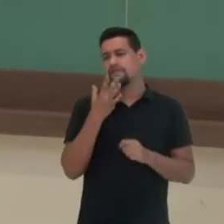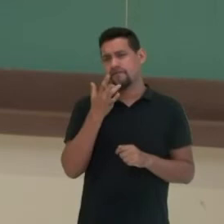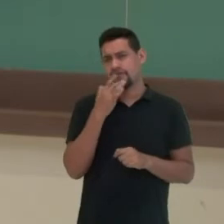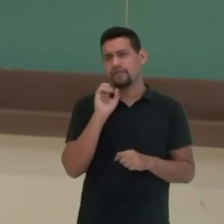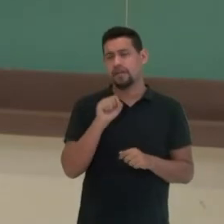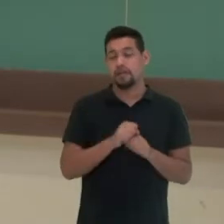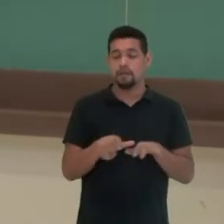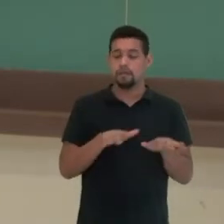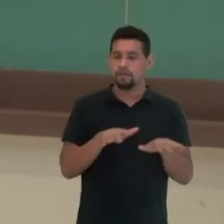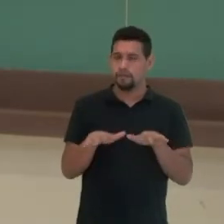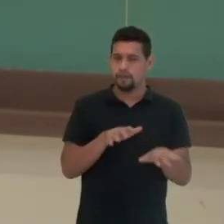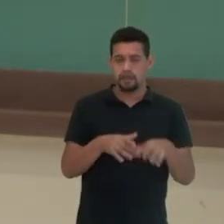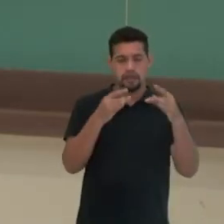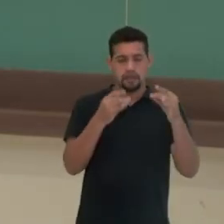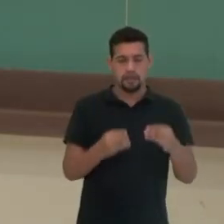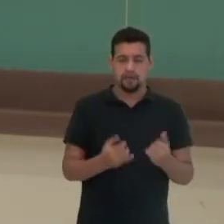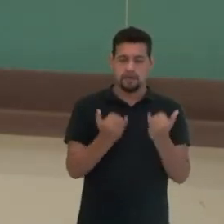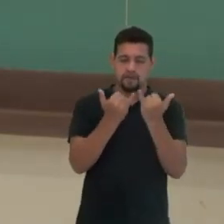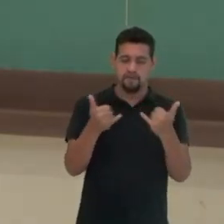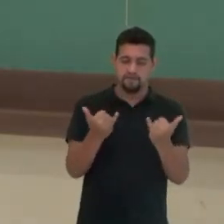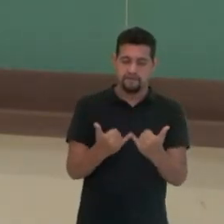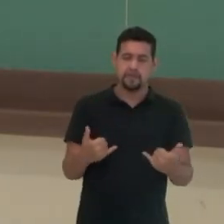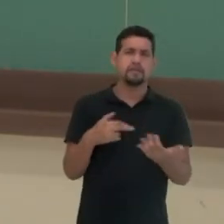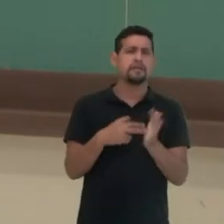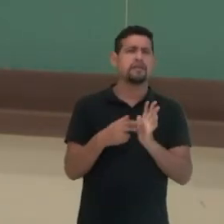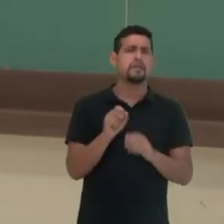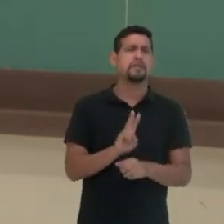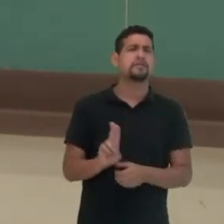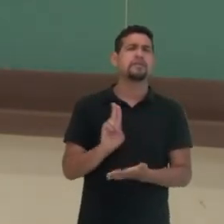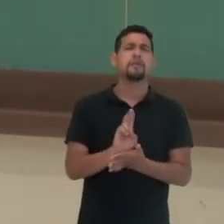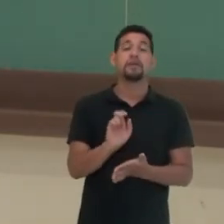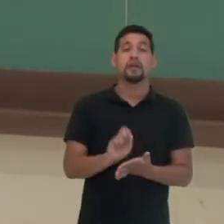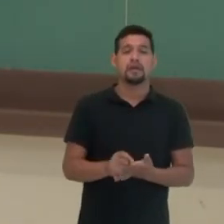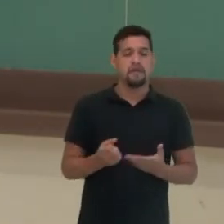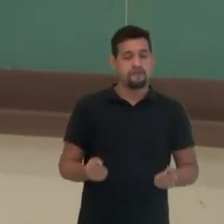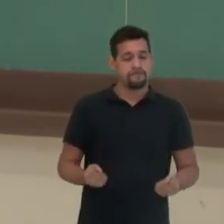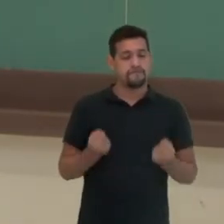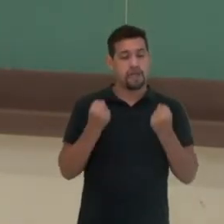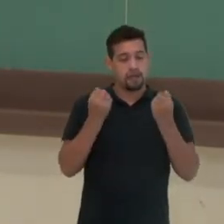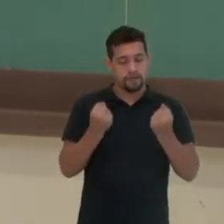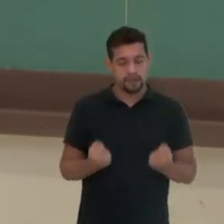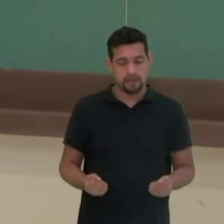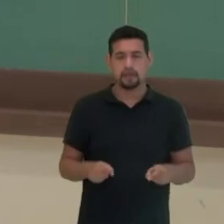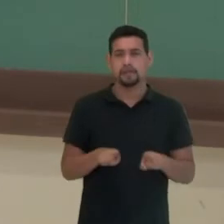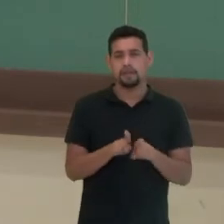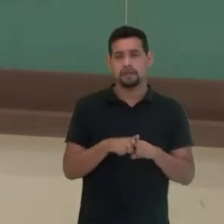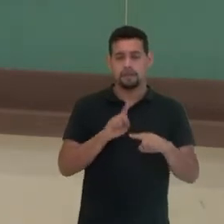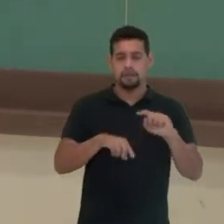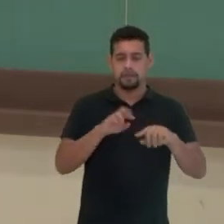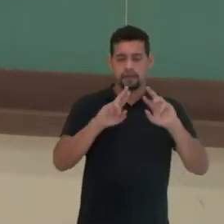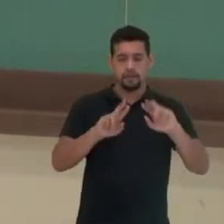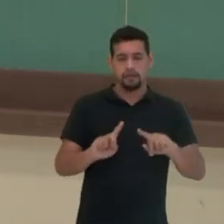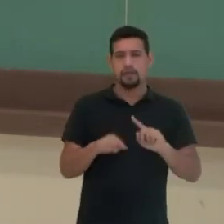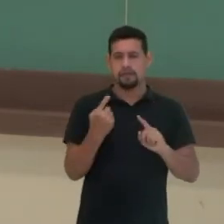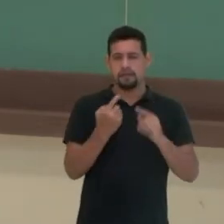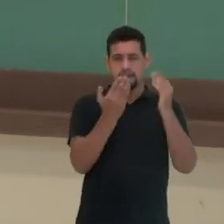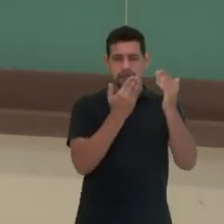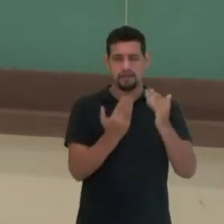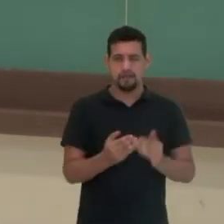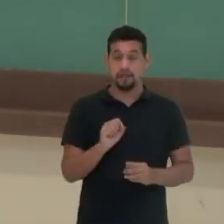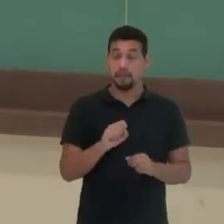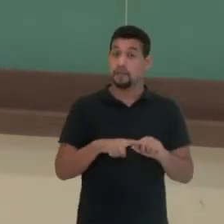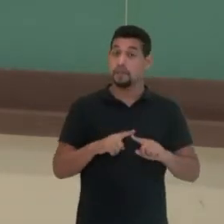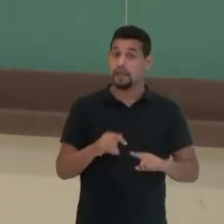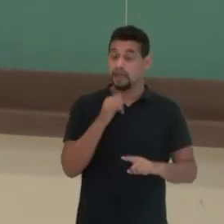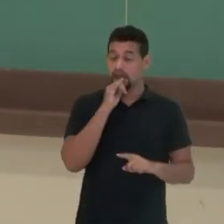então a movimentação desse cabo, desse fio, que vai servir para quê? Para levantar, para abaixar este objeto, como a gente observa aqui. E